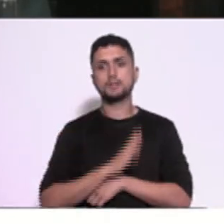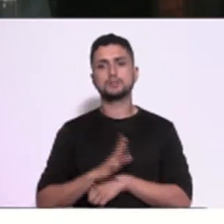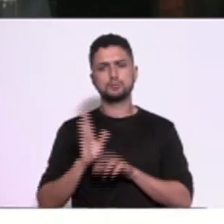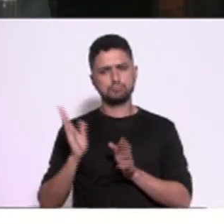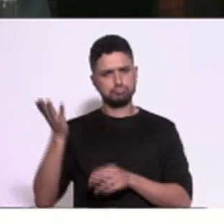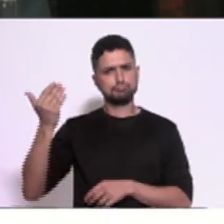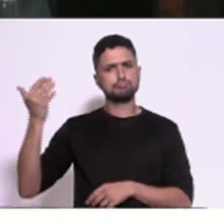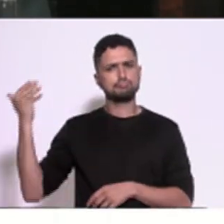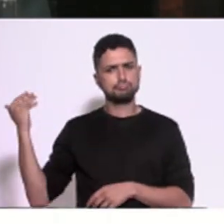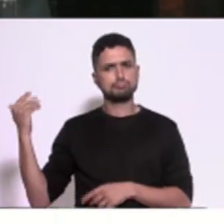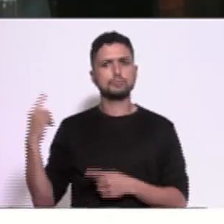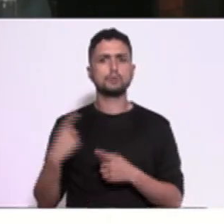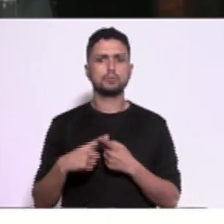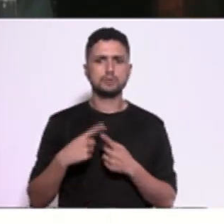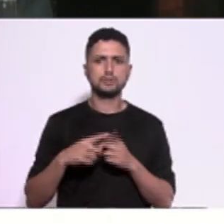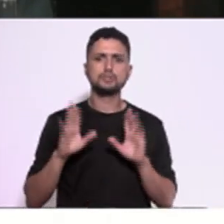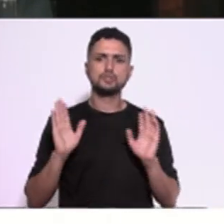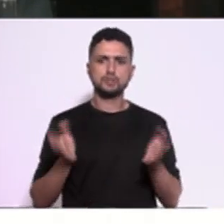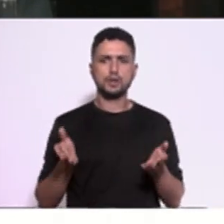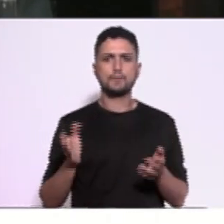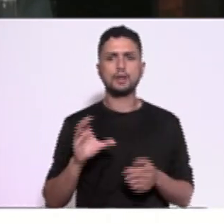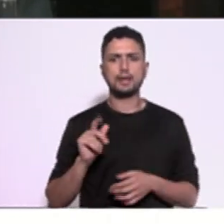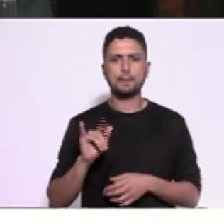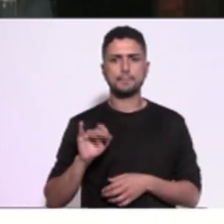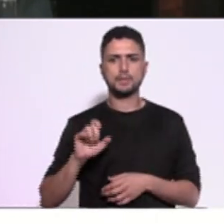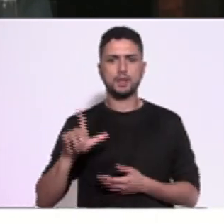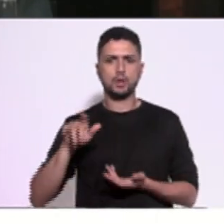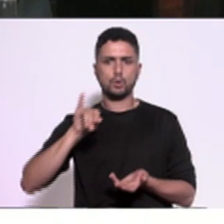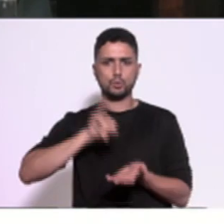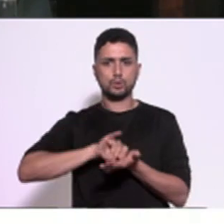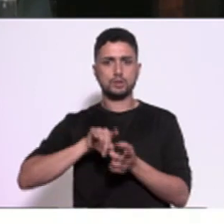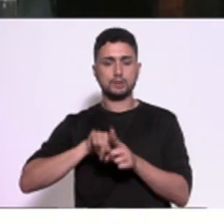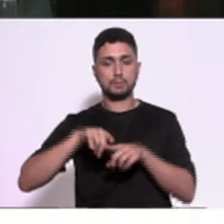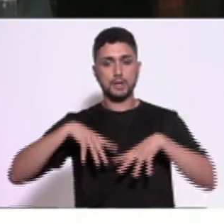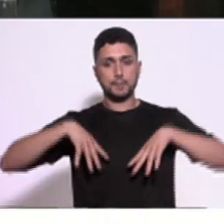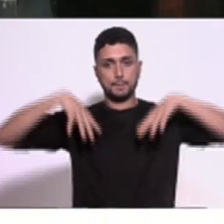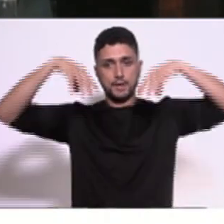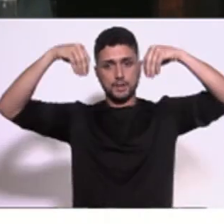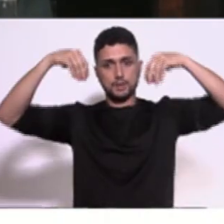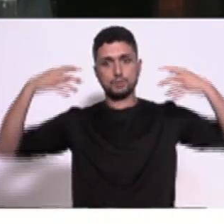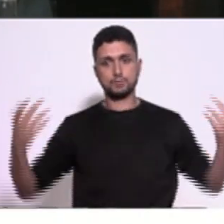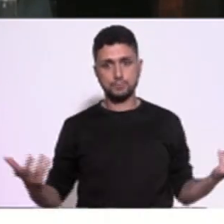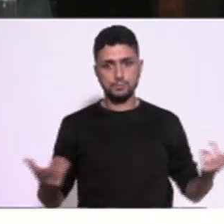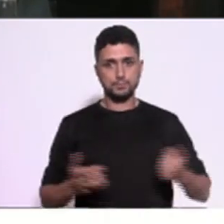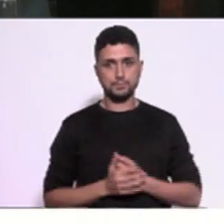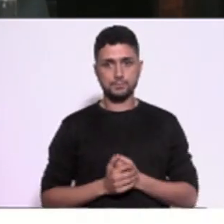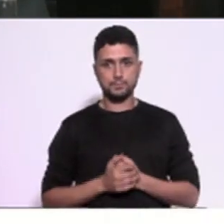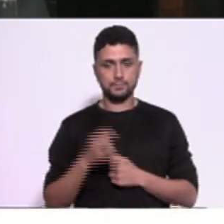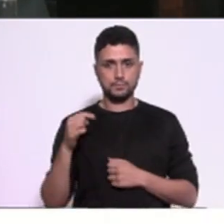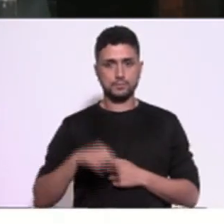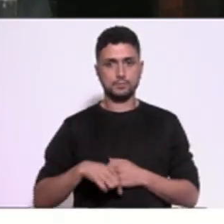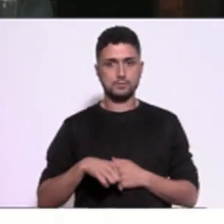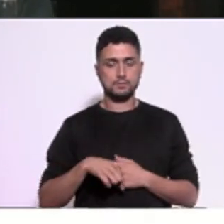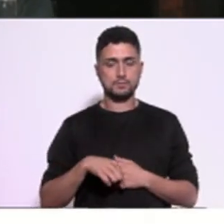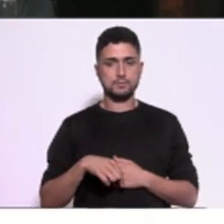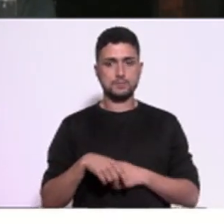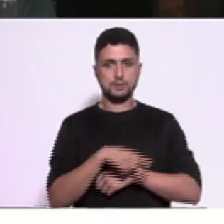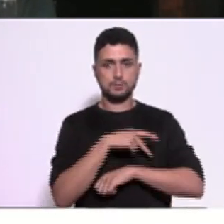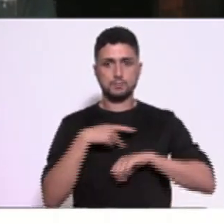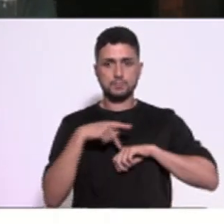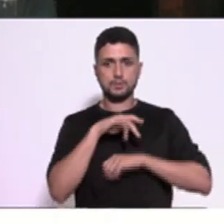tínhamos sido capital do Império. E como capital da República, o